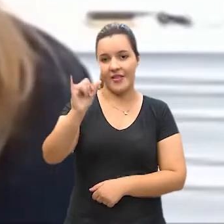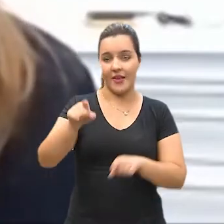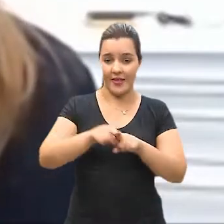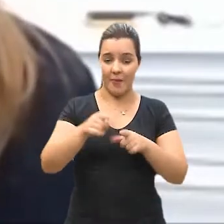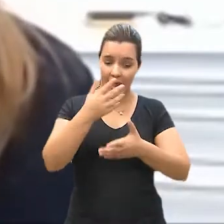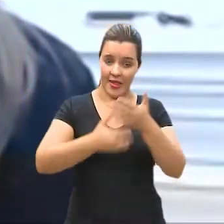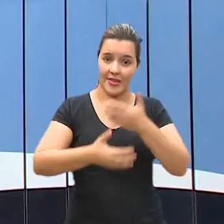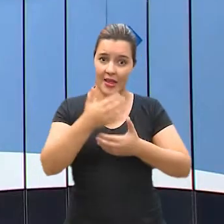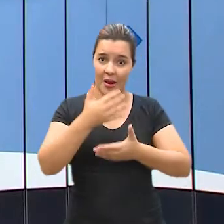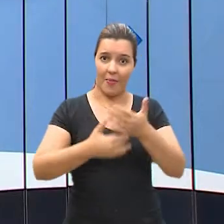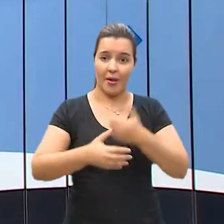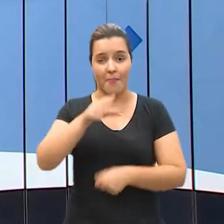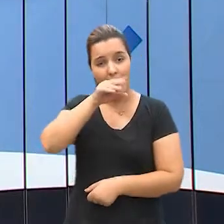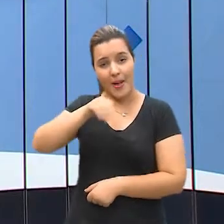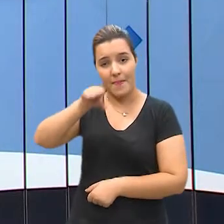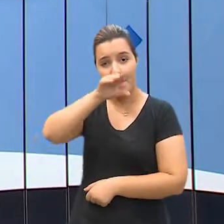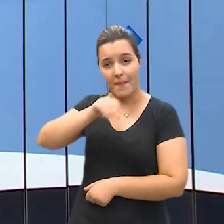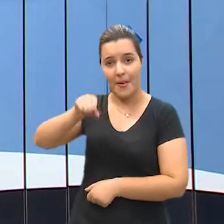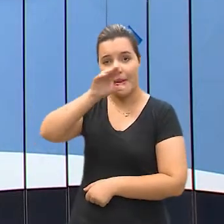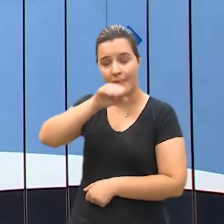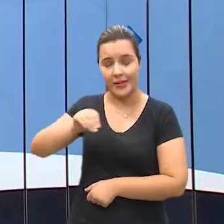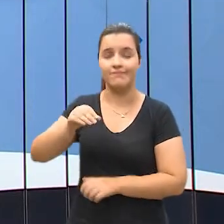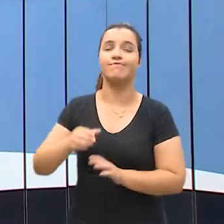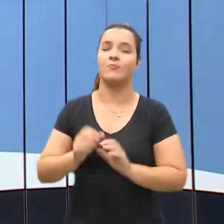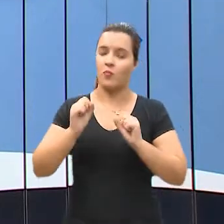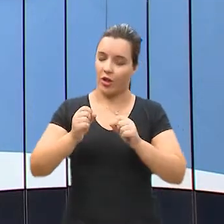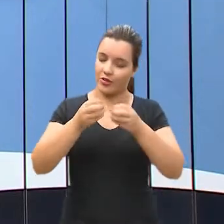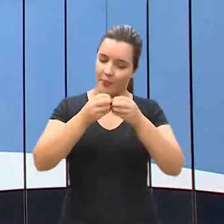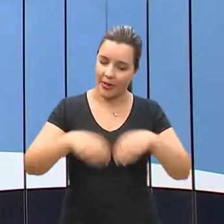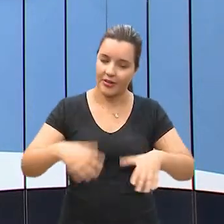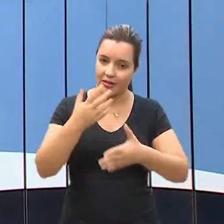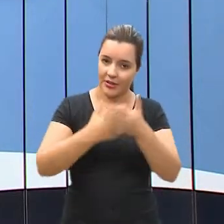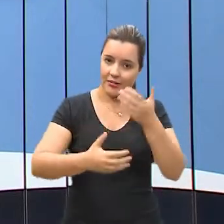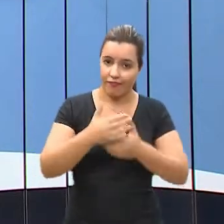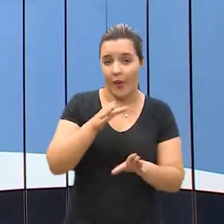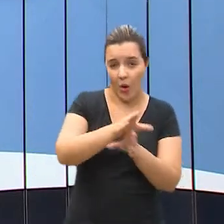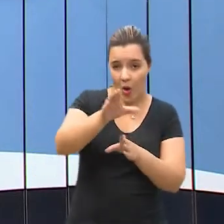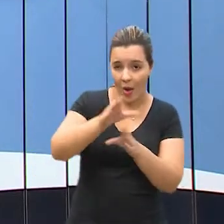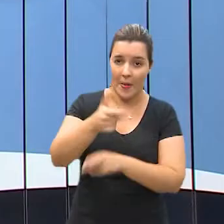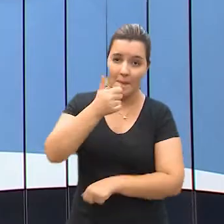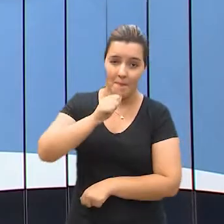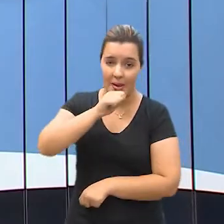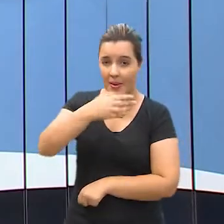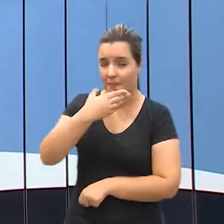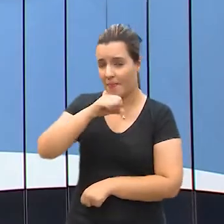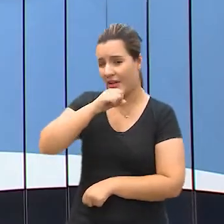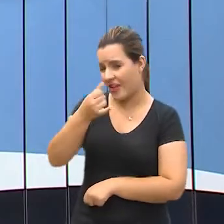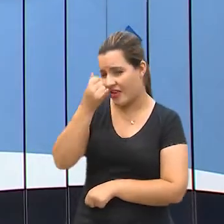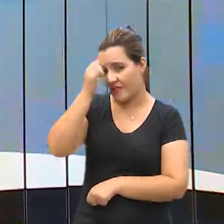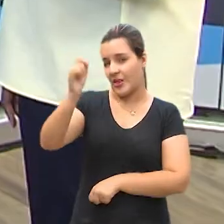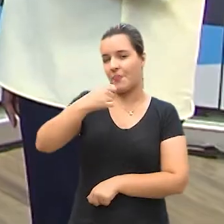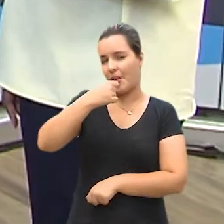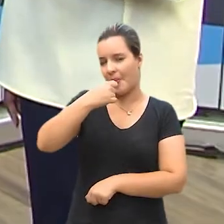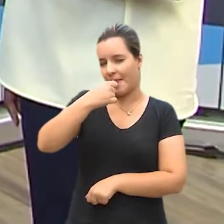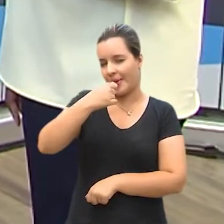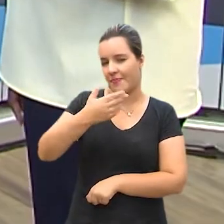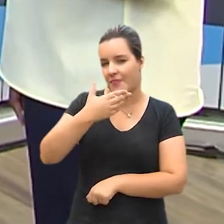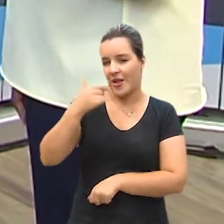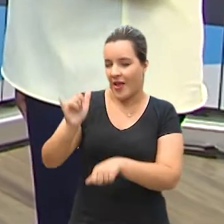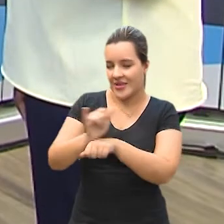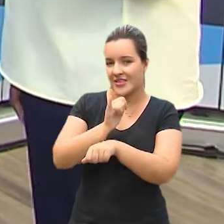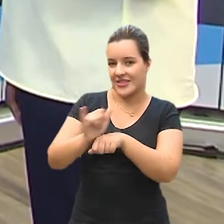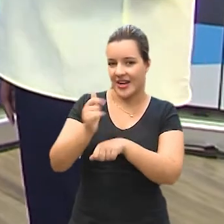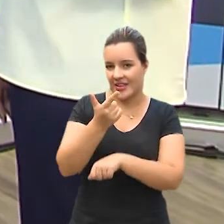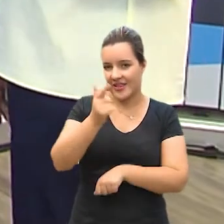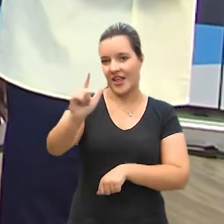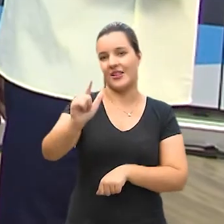pode atrapalhar também a formação da fala também, né? Então, mamães, Sim. papais, nada de chupeta, né? Arruma outro método aí de deixar a